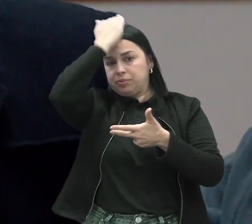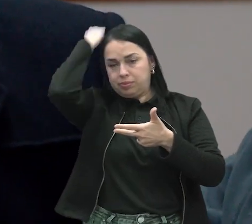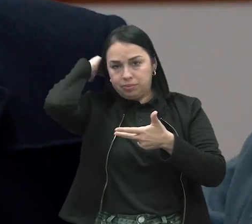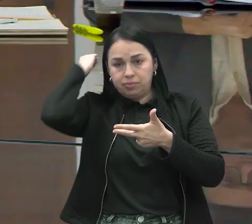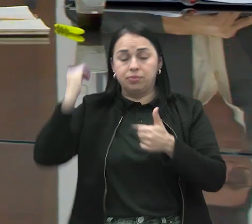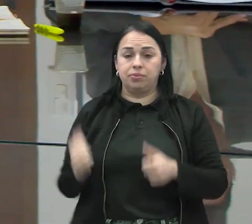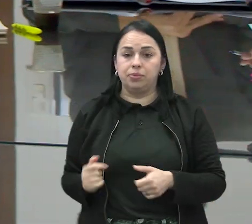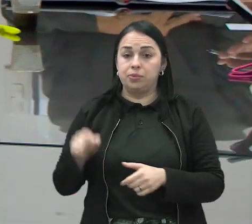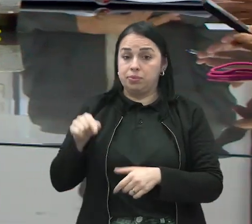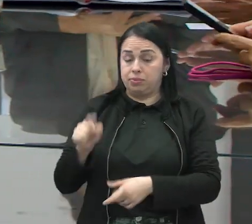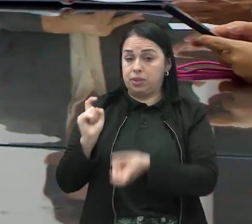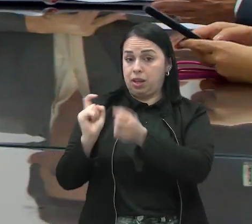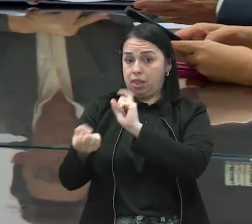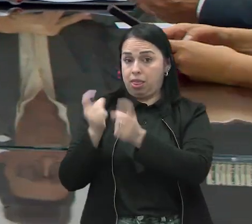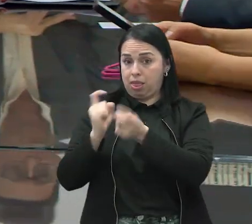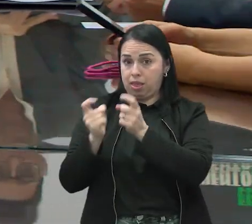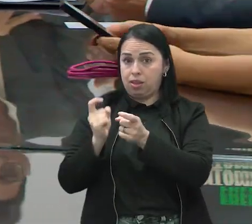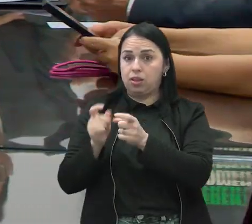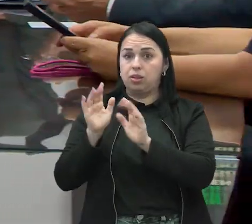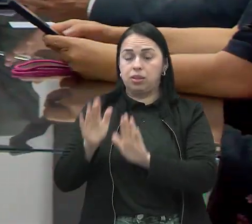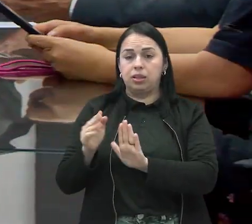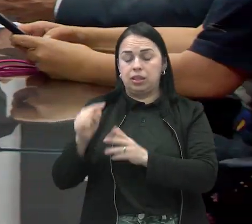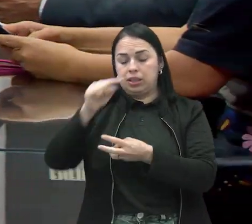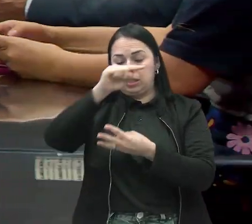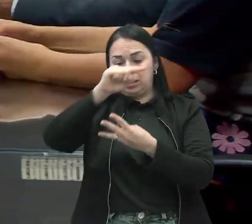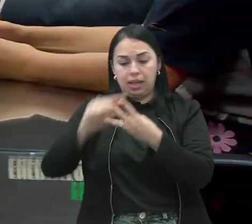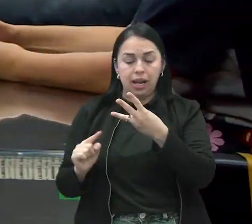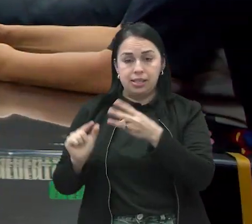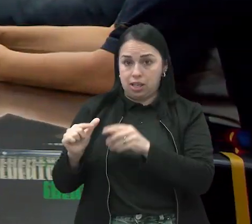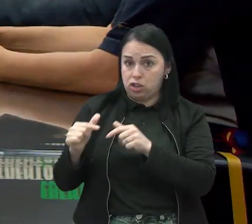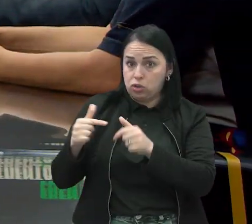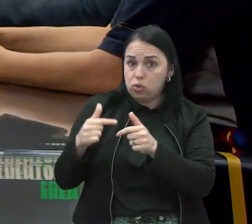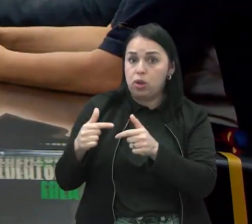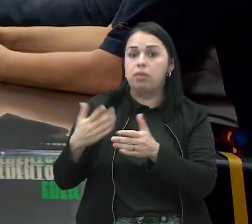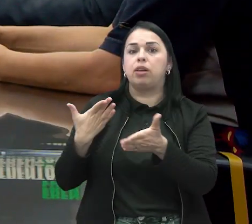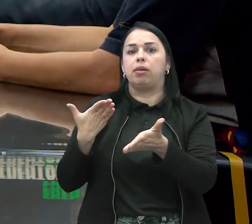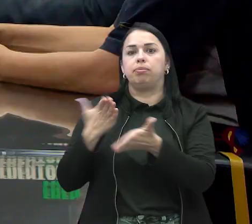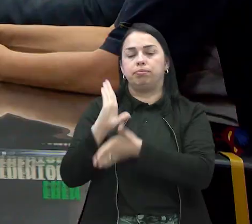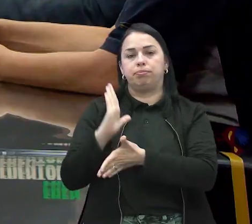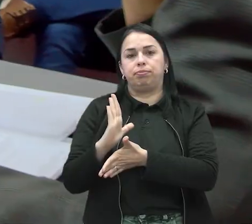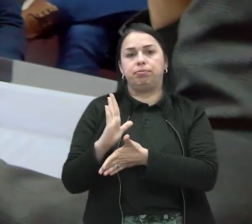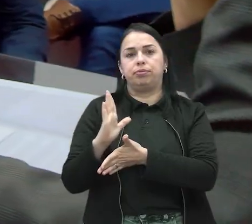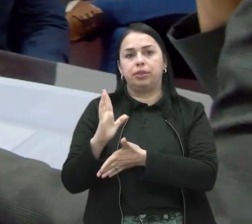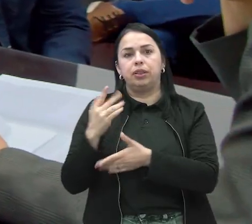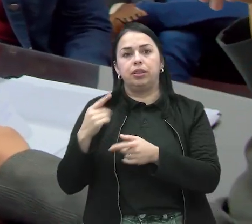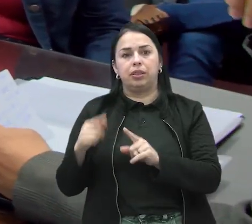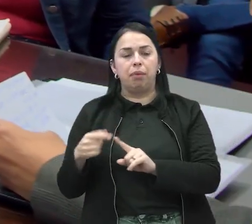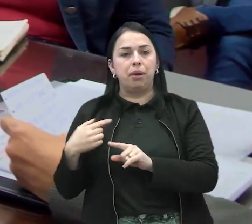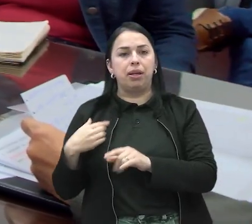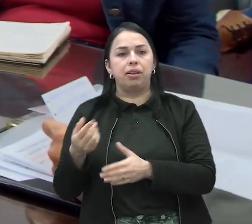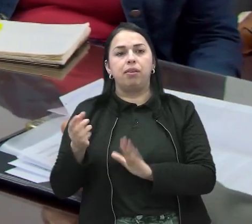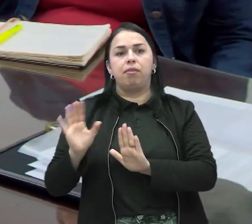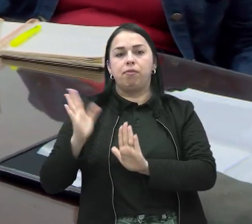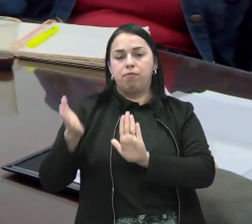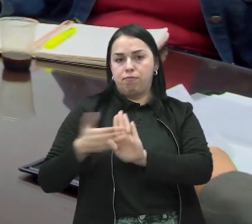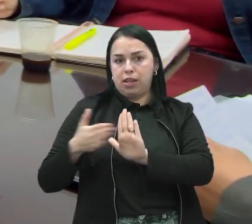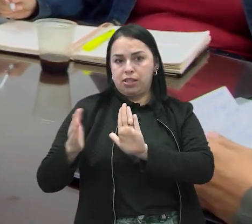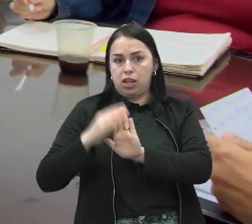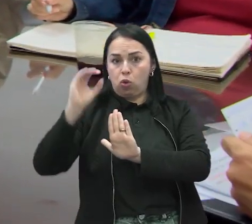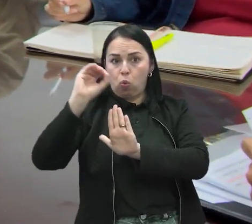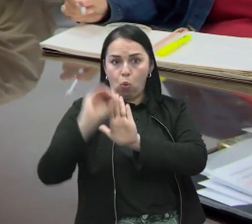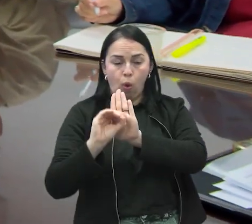Apolinário. No encontro, foram aprovadas 3 ações imediatas. envio de ofícios